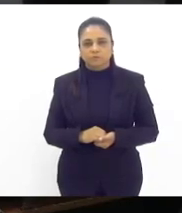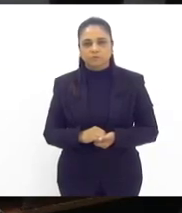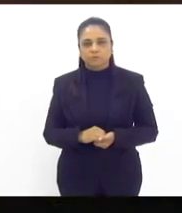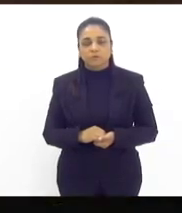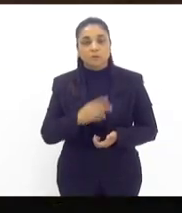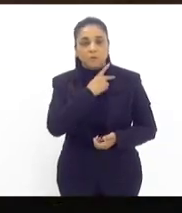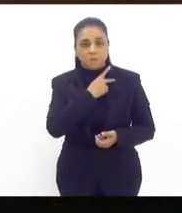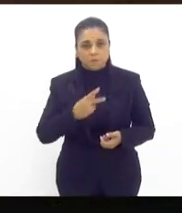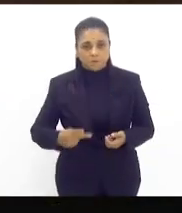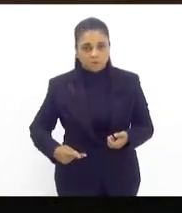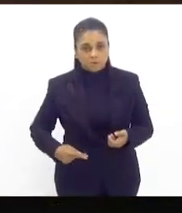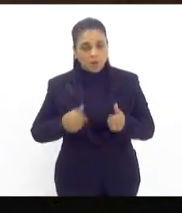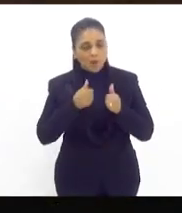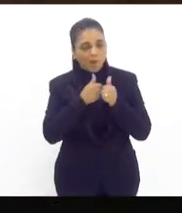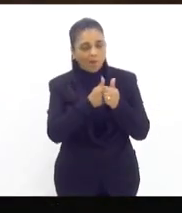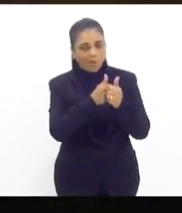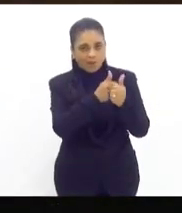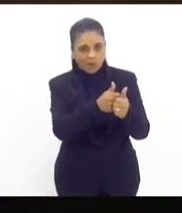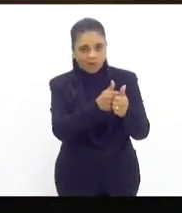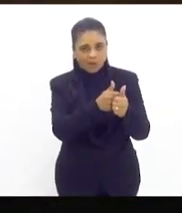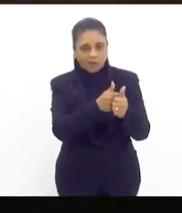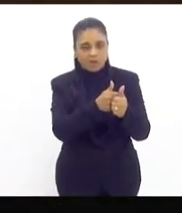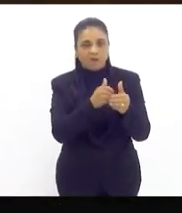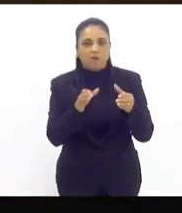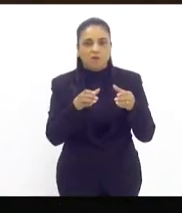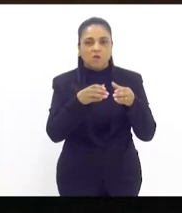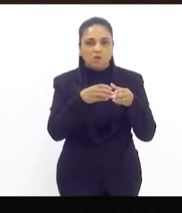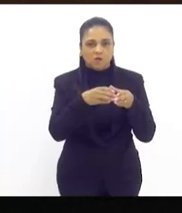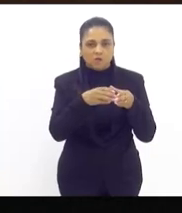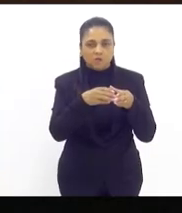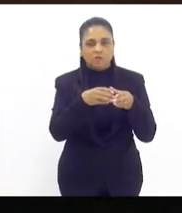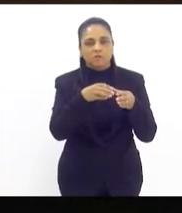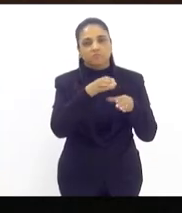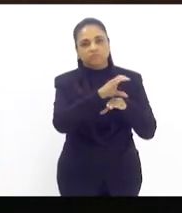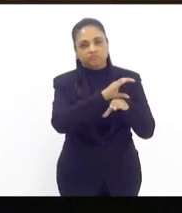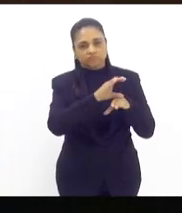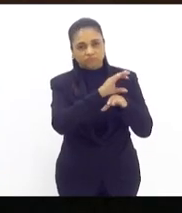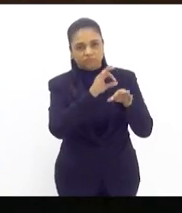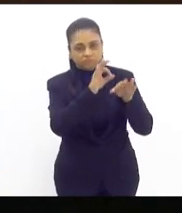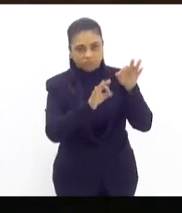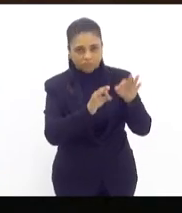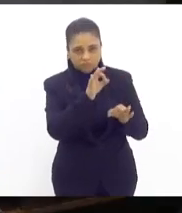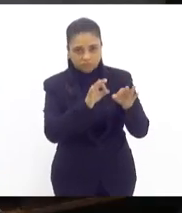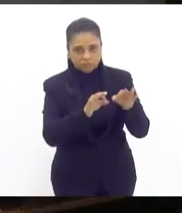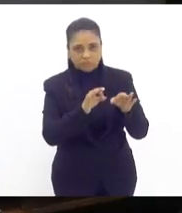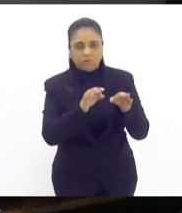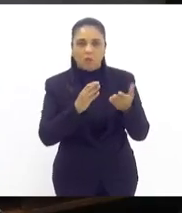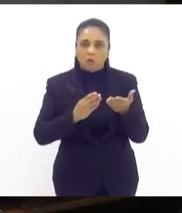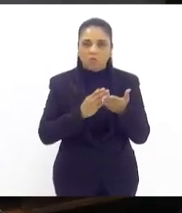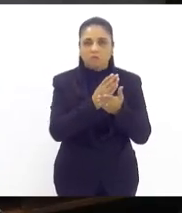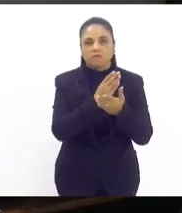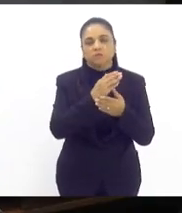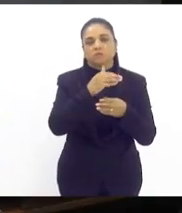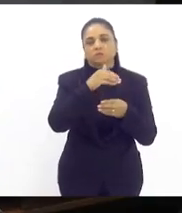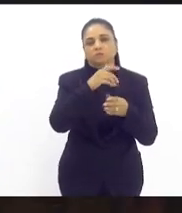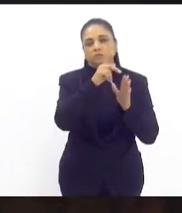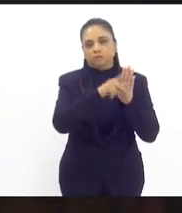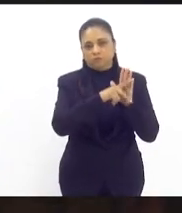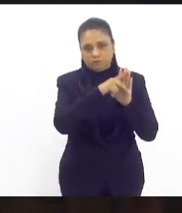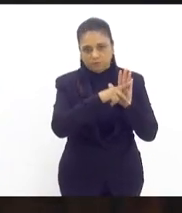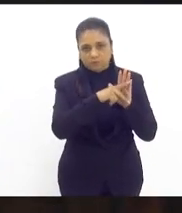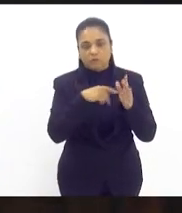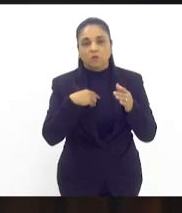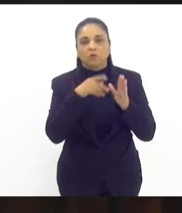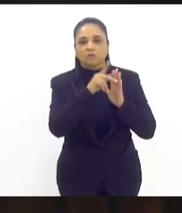seu presidente eu quero aqui acompanhar o parecer da comissão de coesão e justiça assim pela aprovação do projeto pela